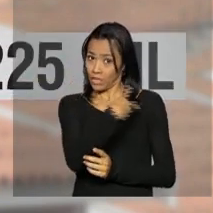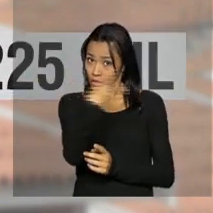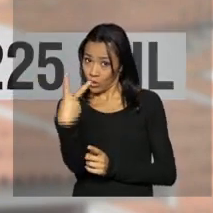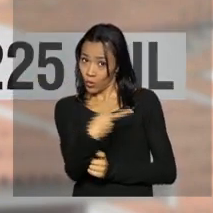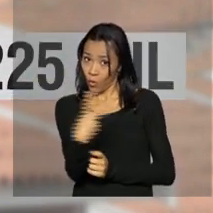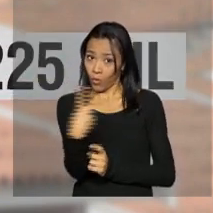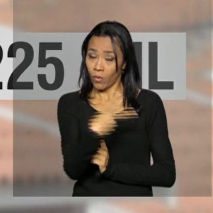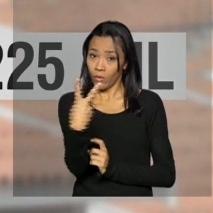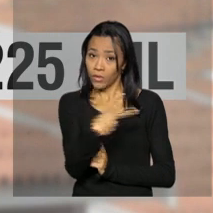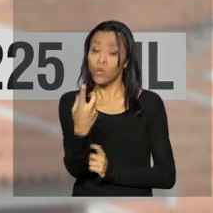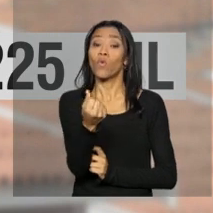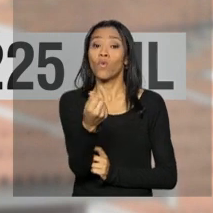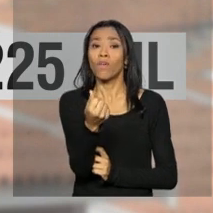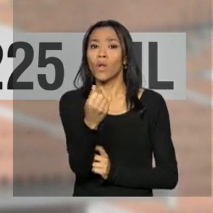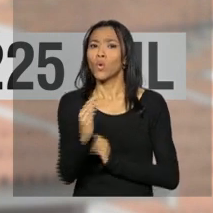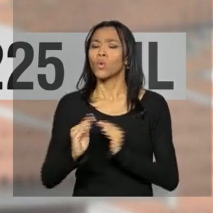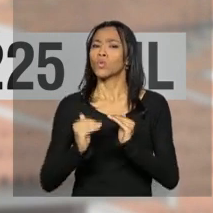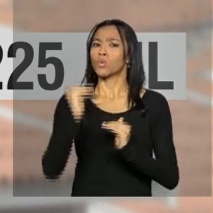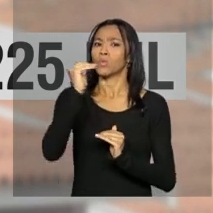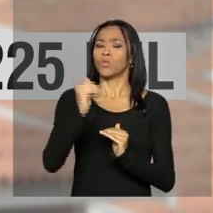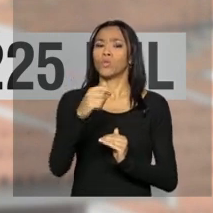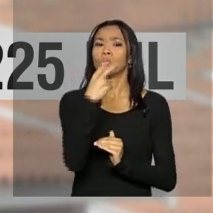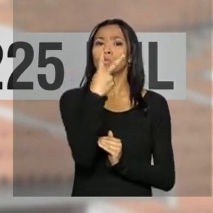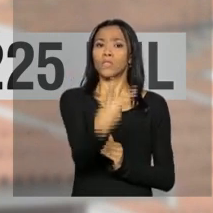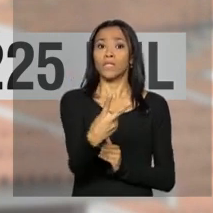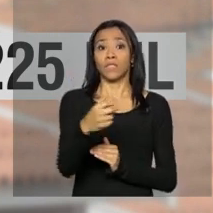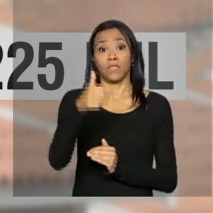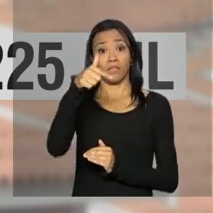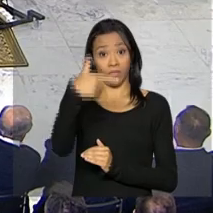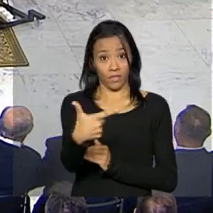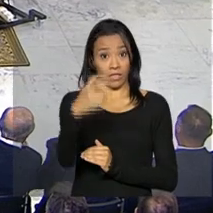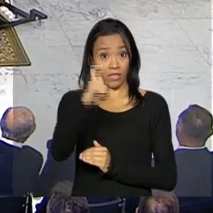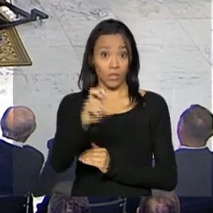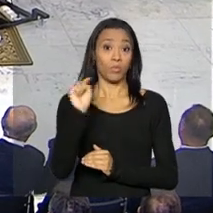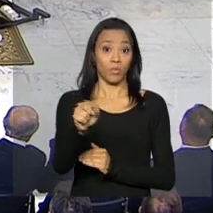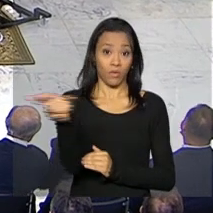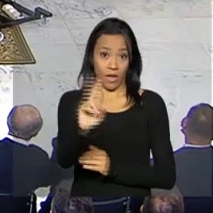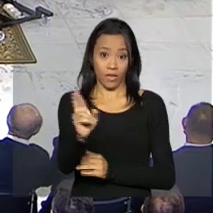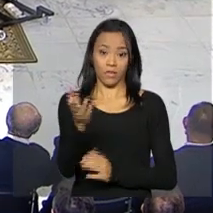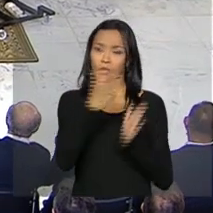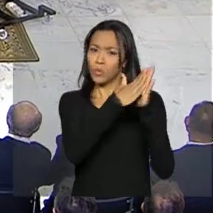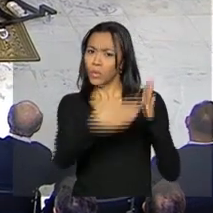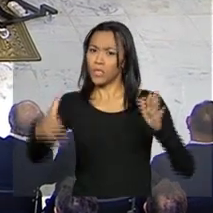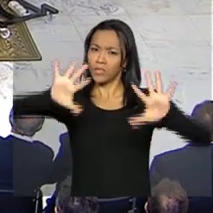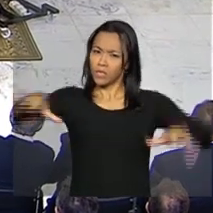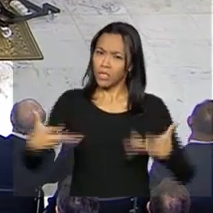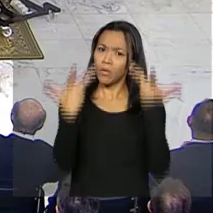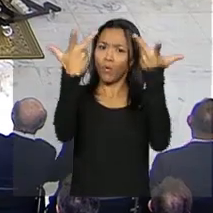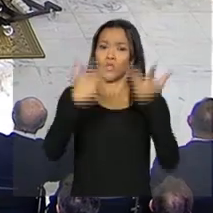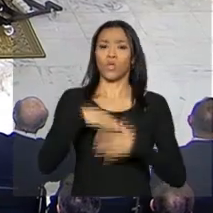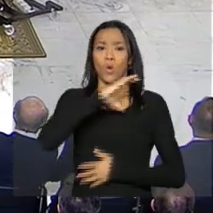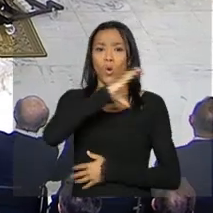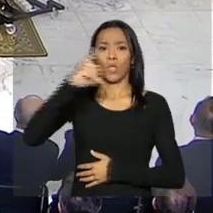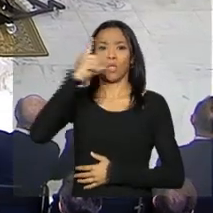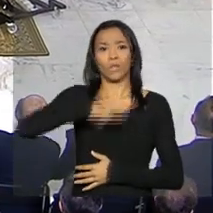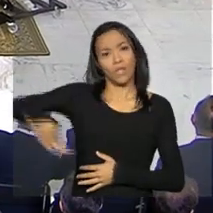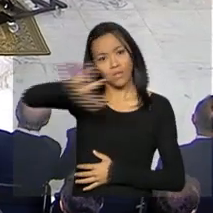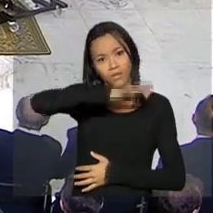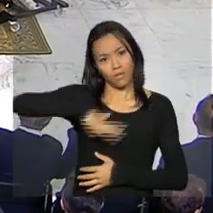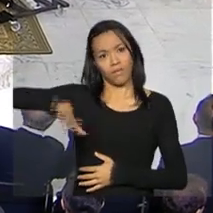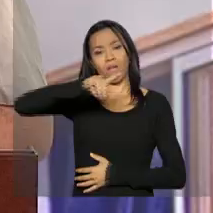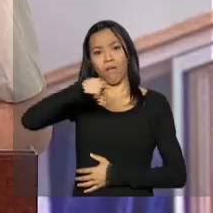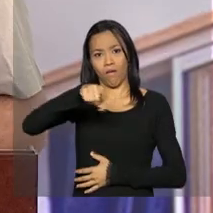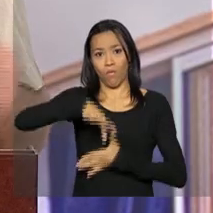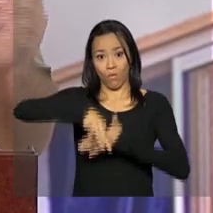o valor máximo do imóvel subiu para R$ 225 mil. Na cerimônia, o coordenador nacional do Movimento dos Trabalhadores